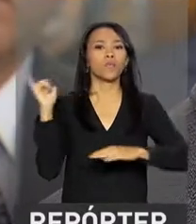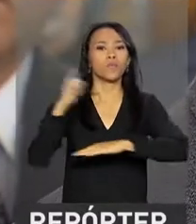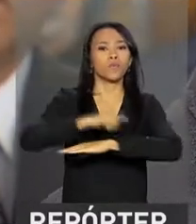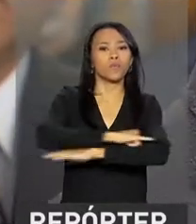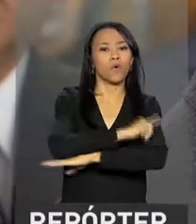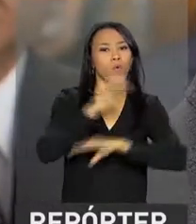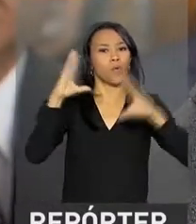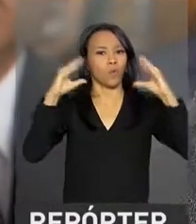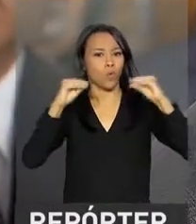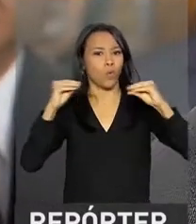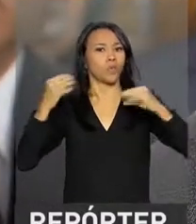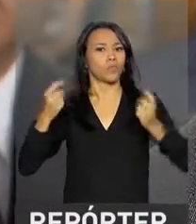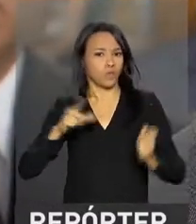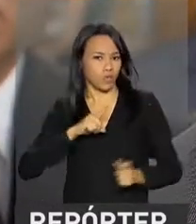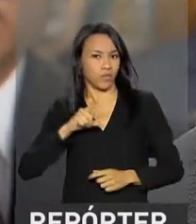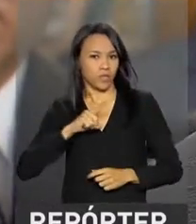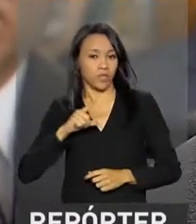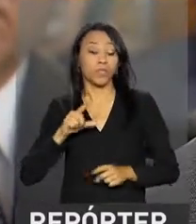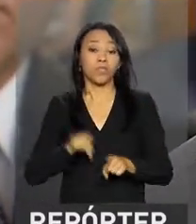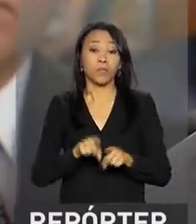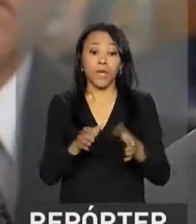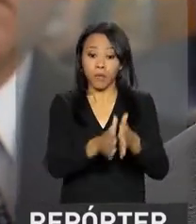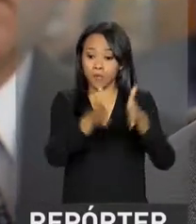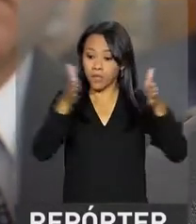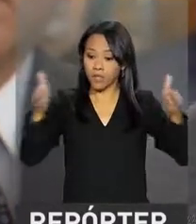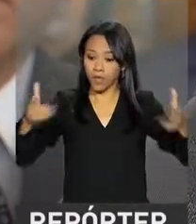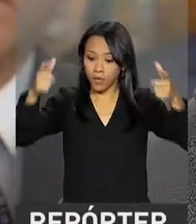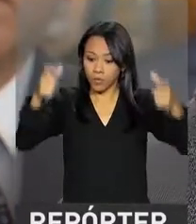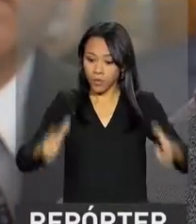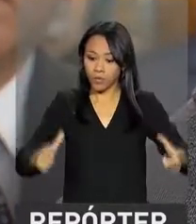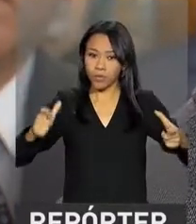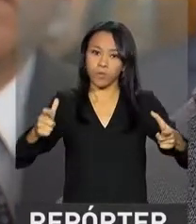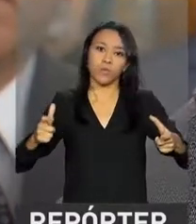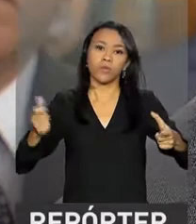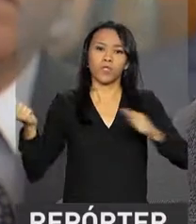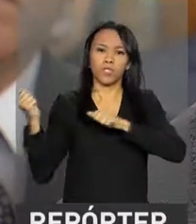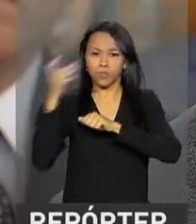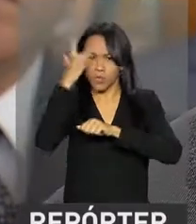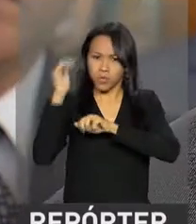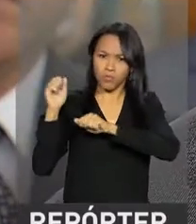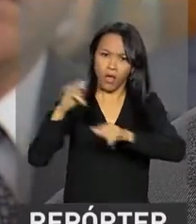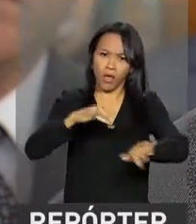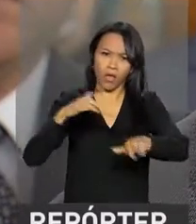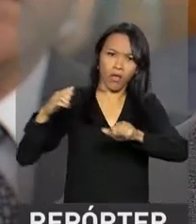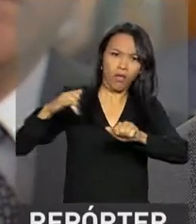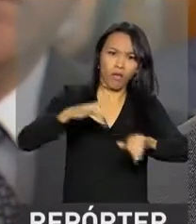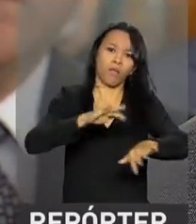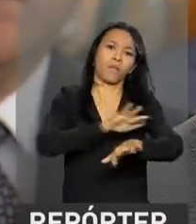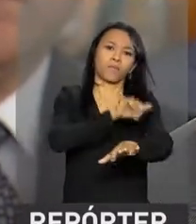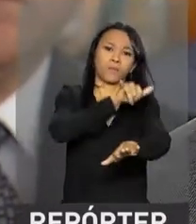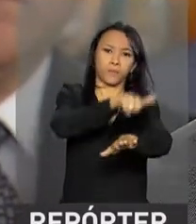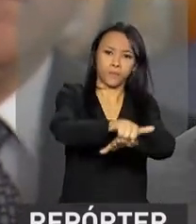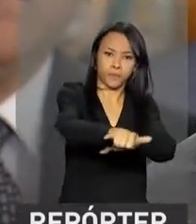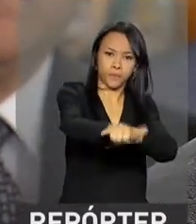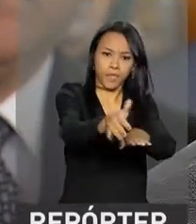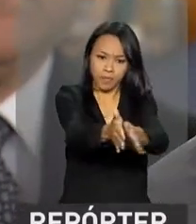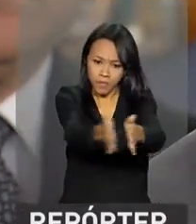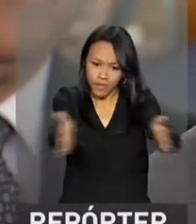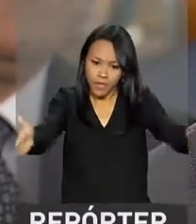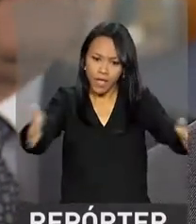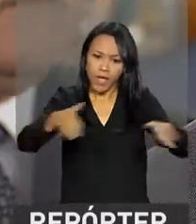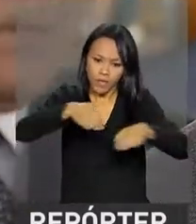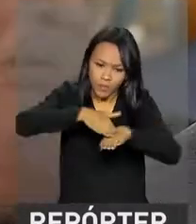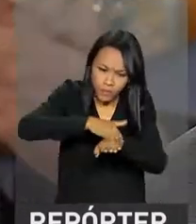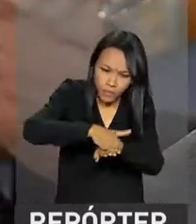é ampliar os terminais de passageiros aumenta a capacidade é igual à pista com pátio né e fazer